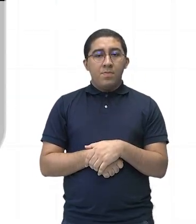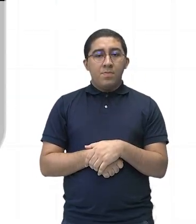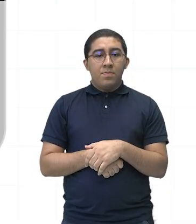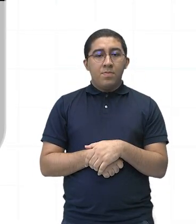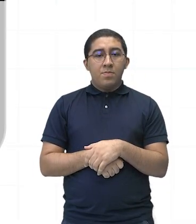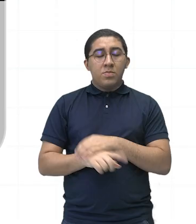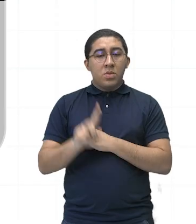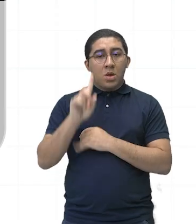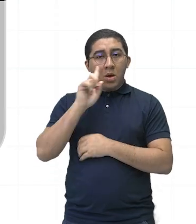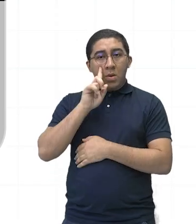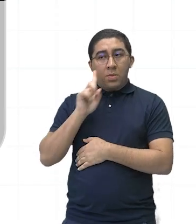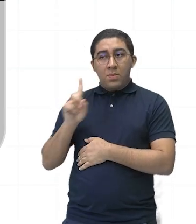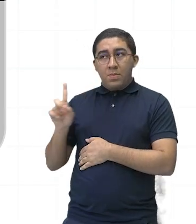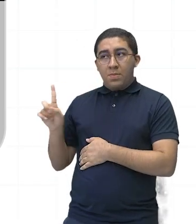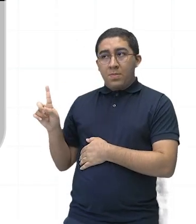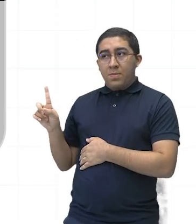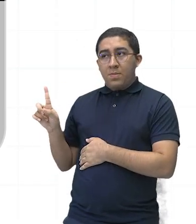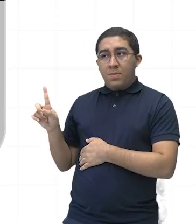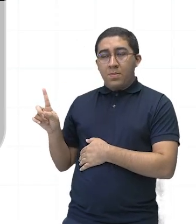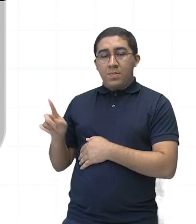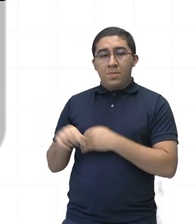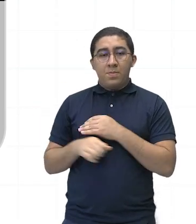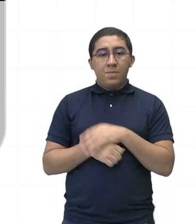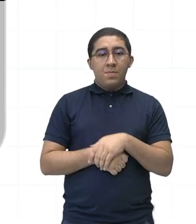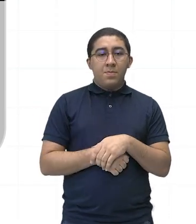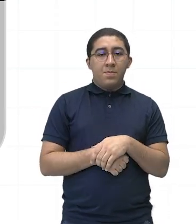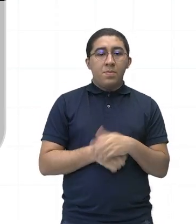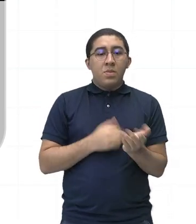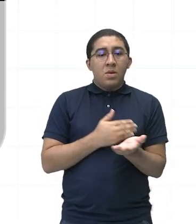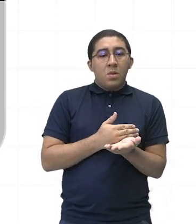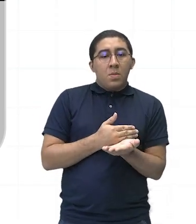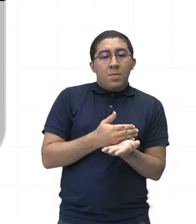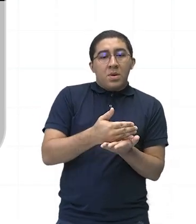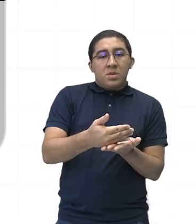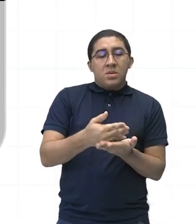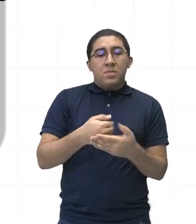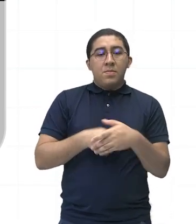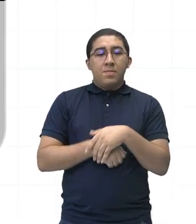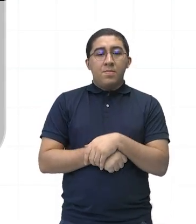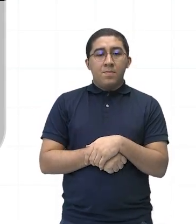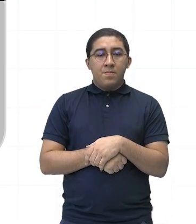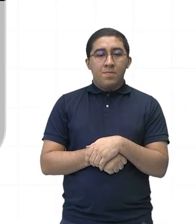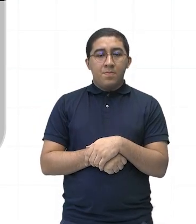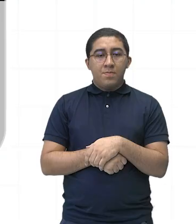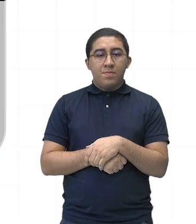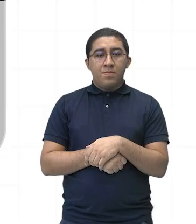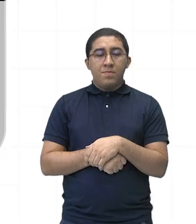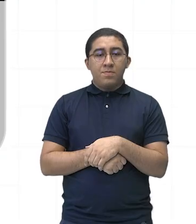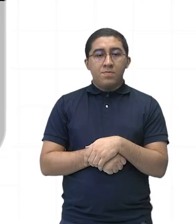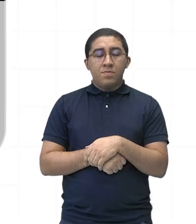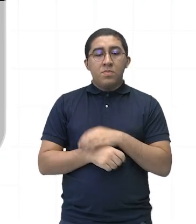Então, vejam vocês, nós temos os centríolos, vamos começar. Os cromossomos